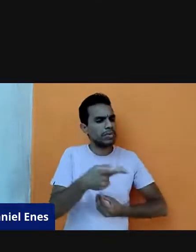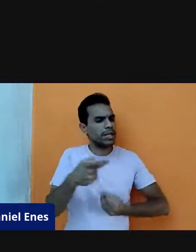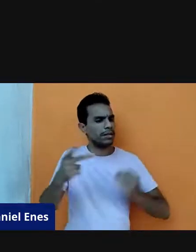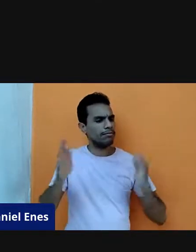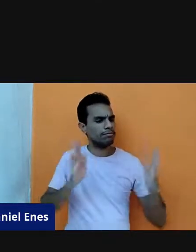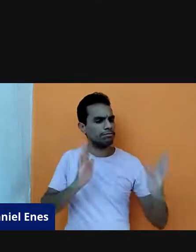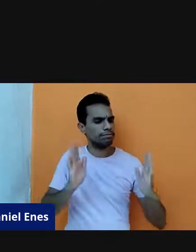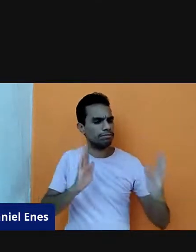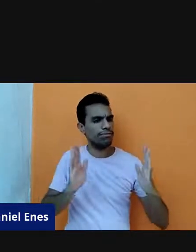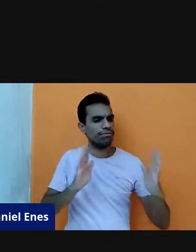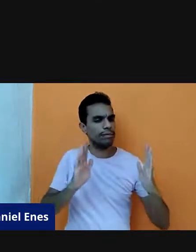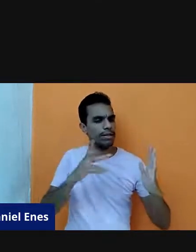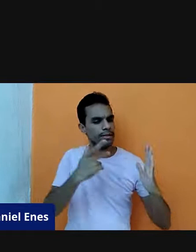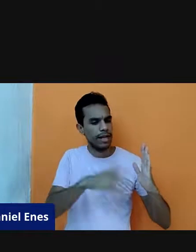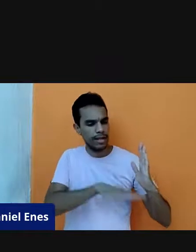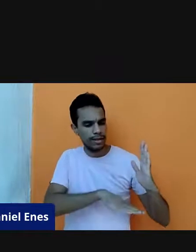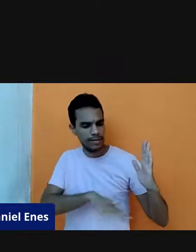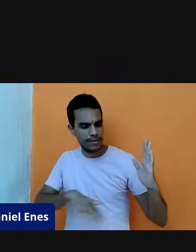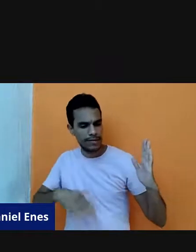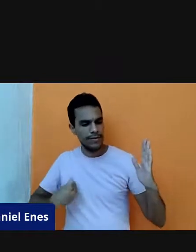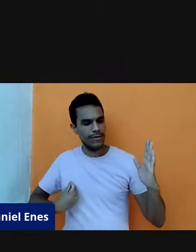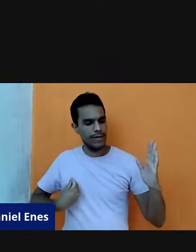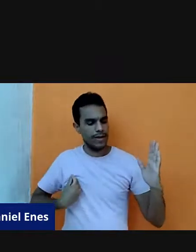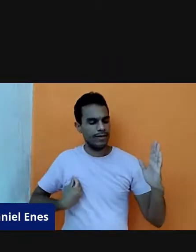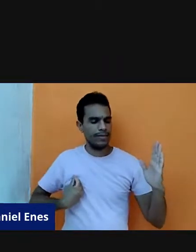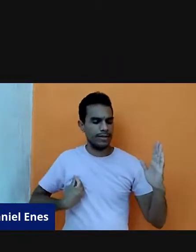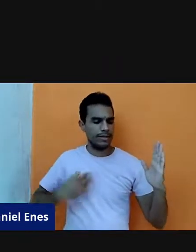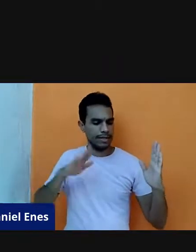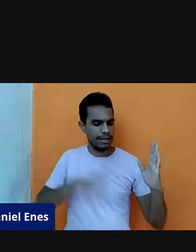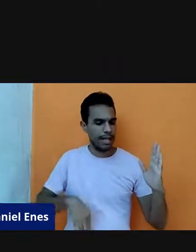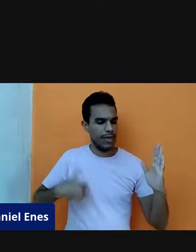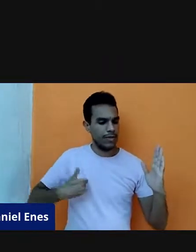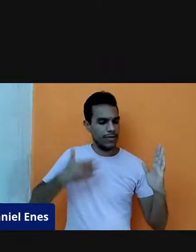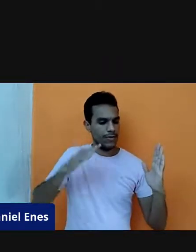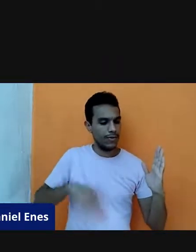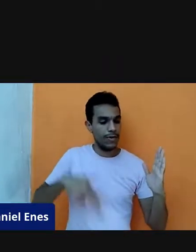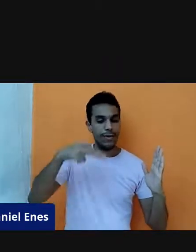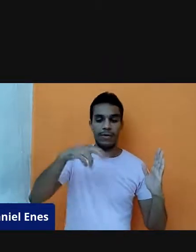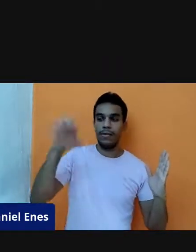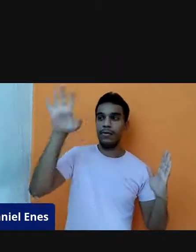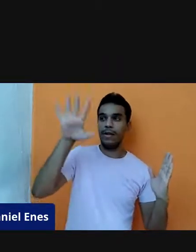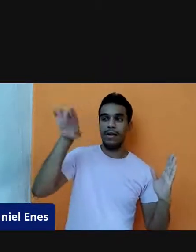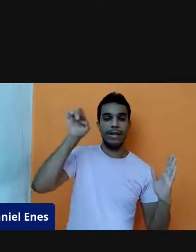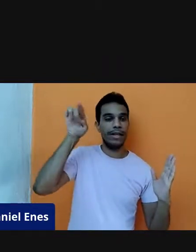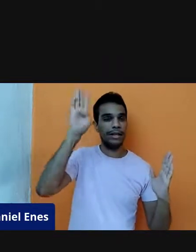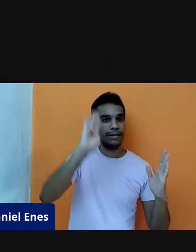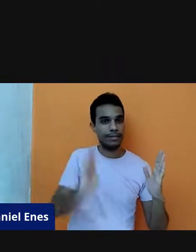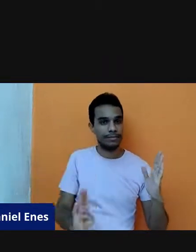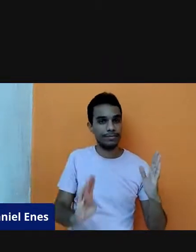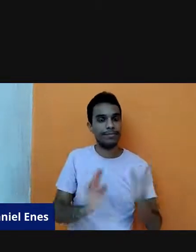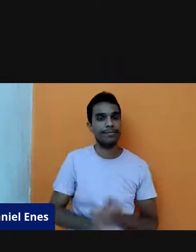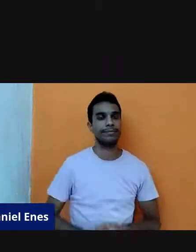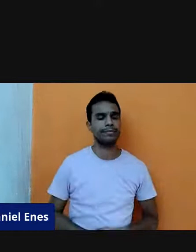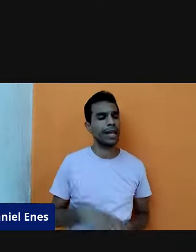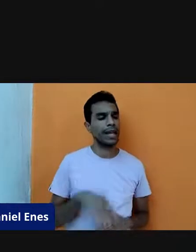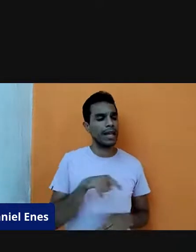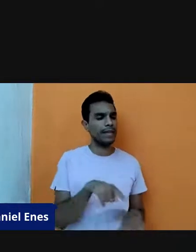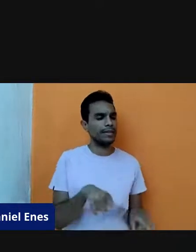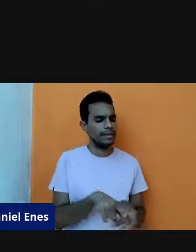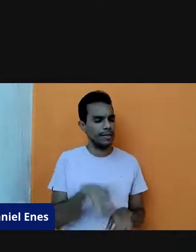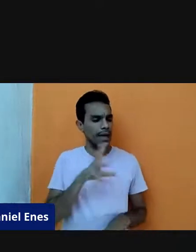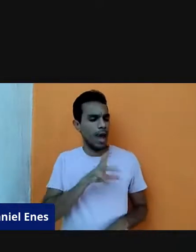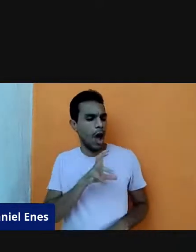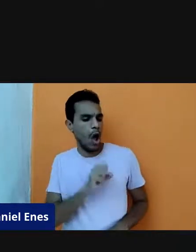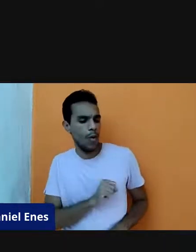como foi essa infância da Clarice aí, né? No Nordeste do Brasil. Ela também era muito apaixonada